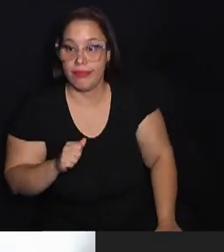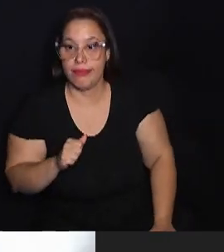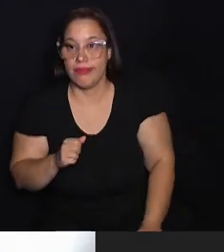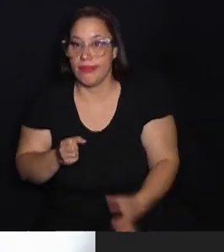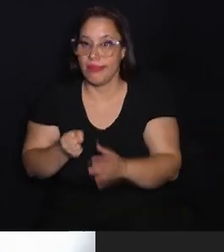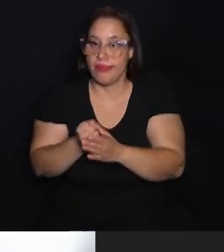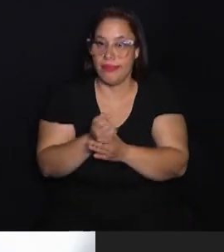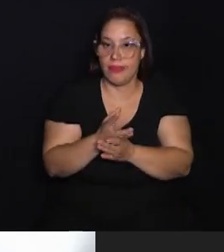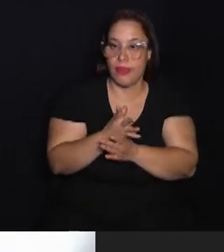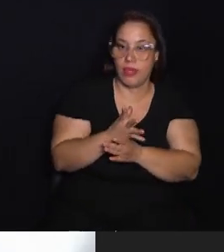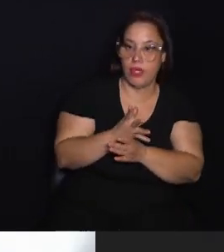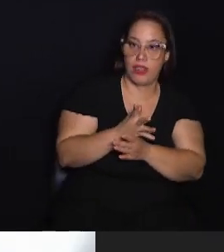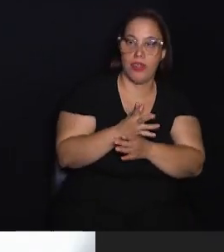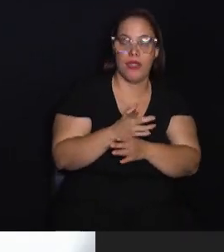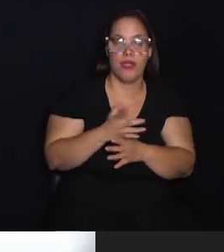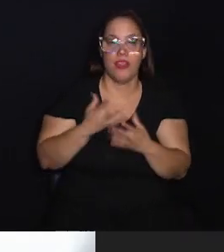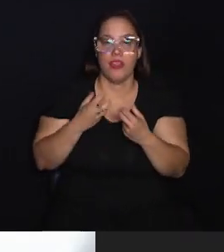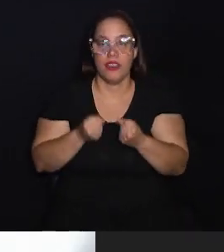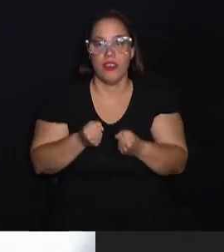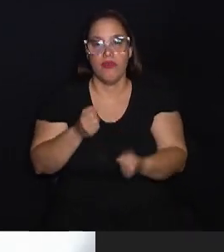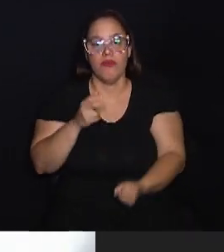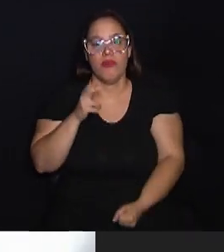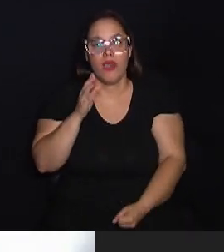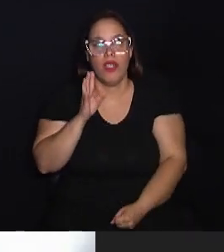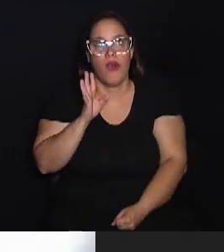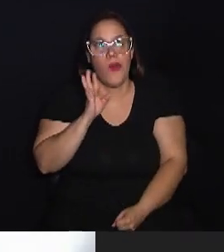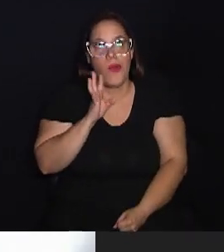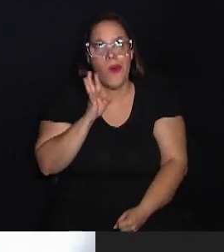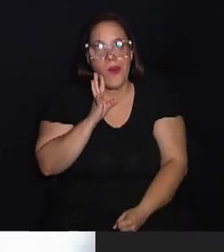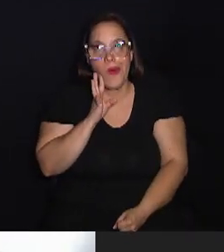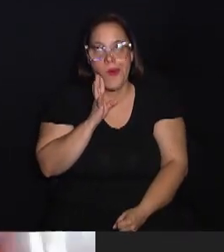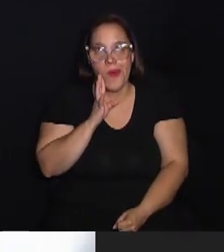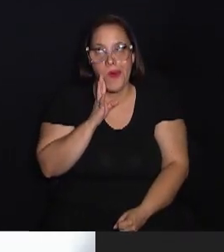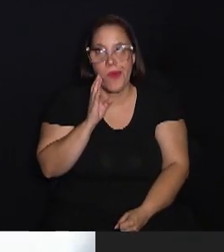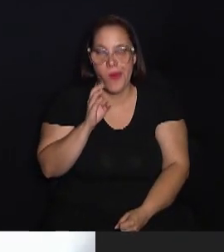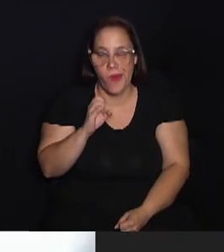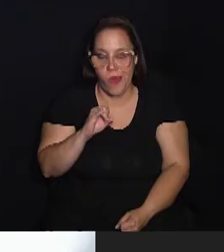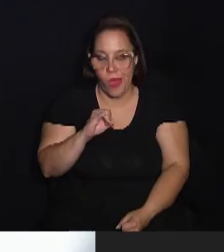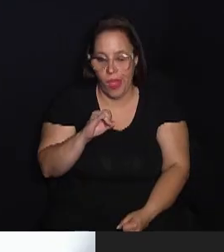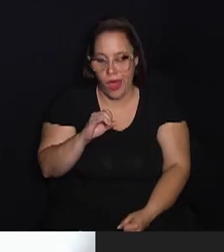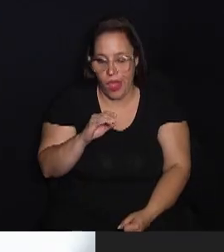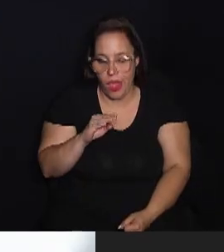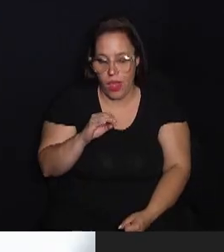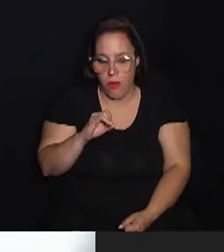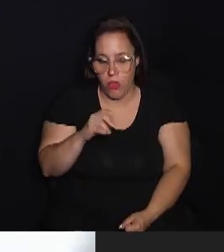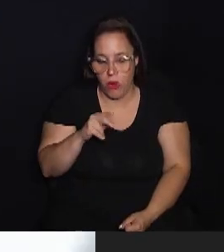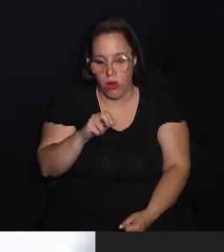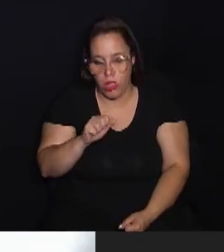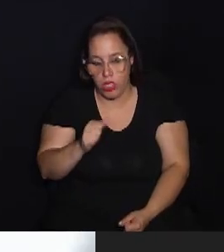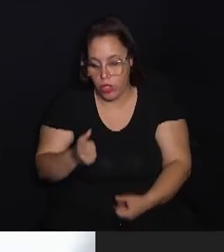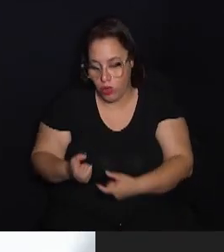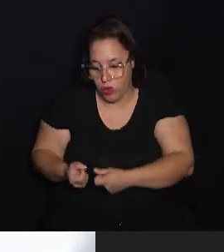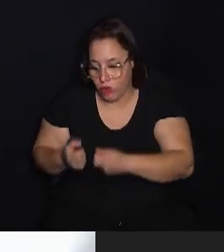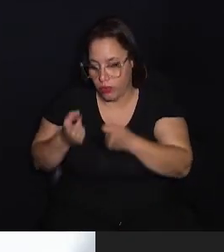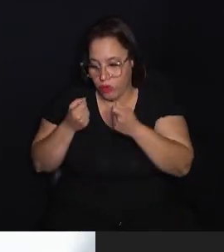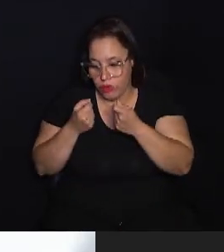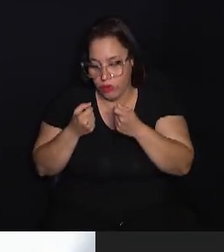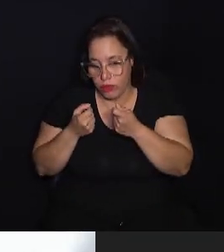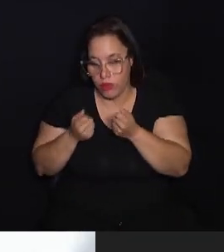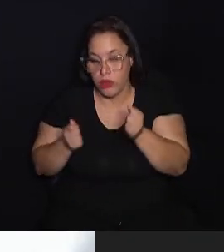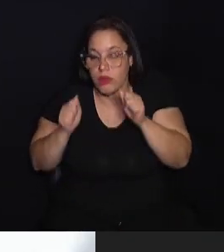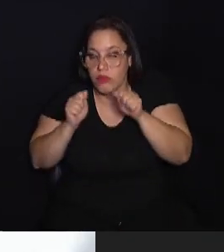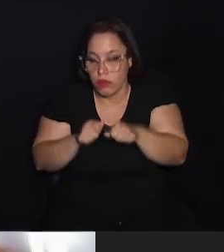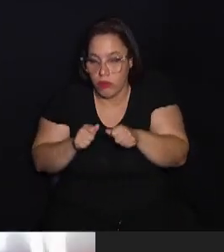ganhamos um conhecimento da biologia do câncer, inclusive o câncer de mama, que